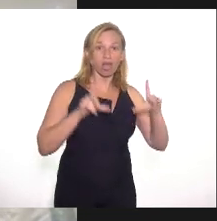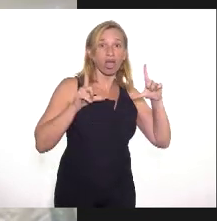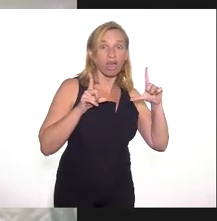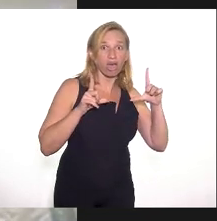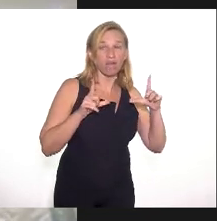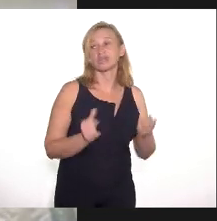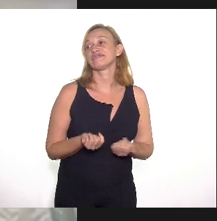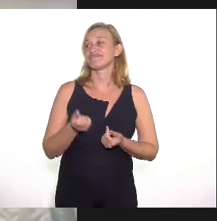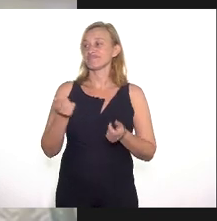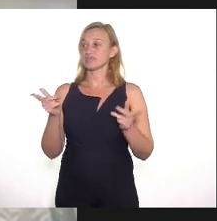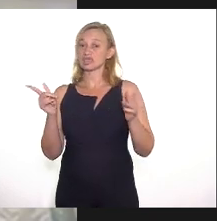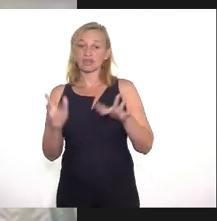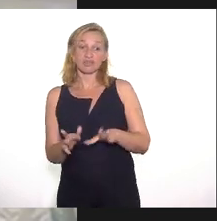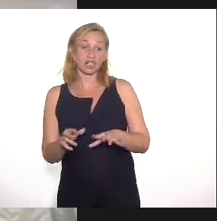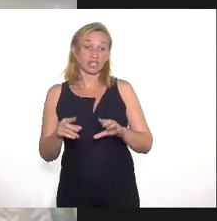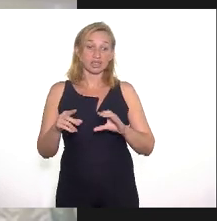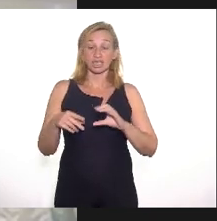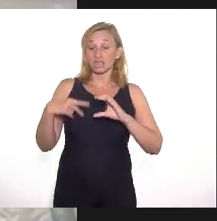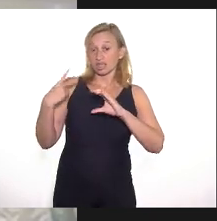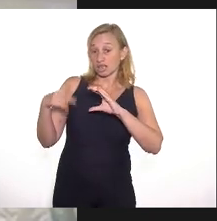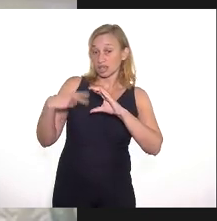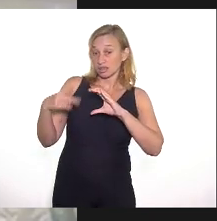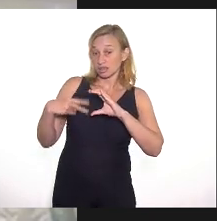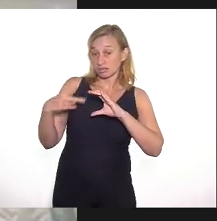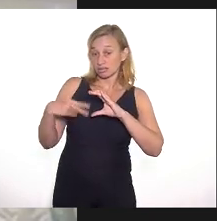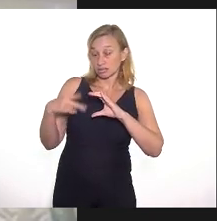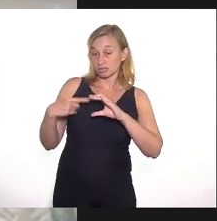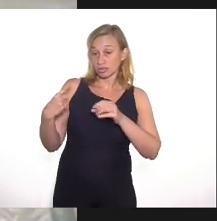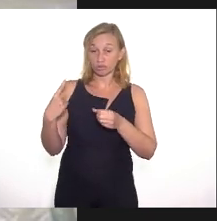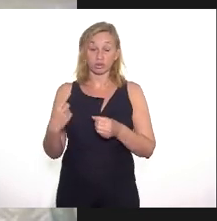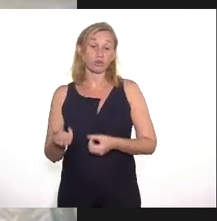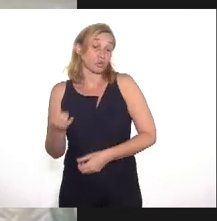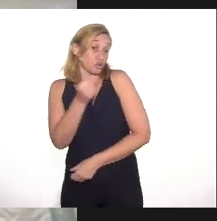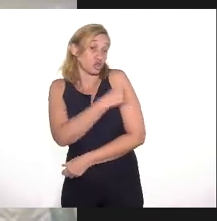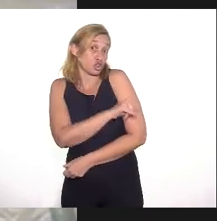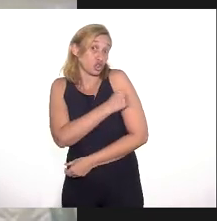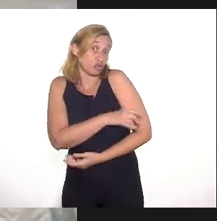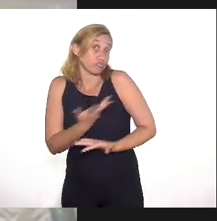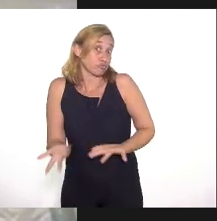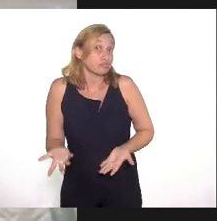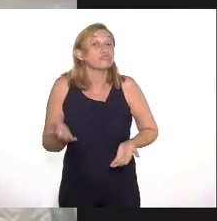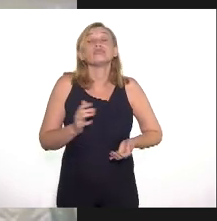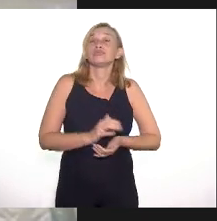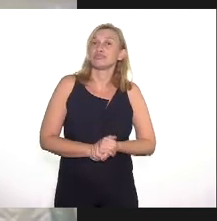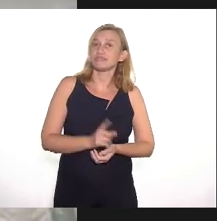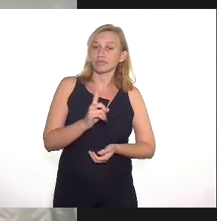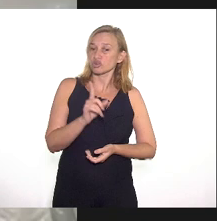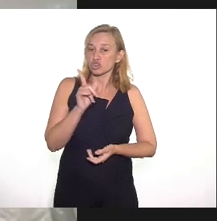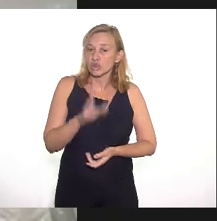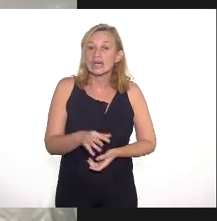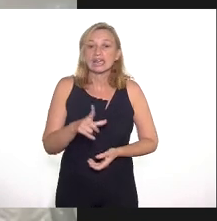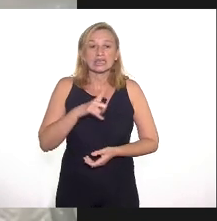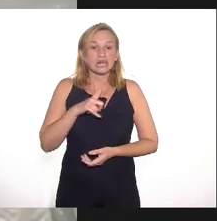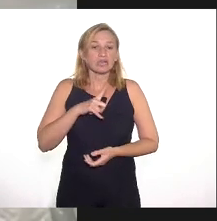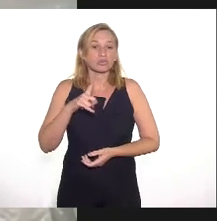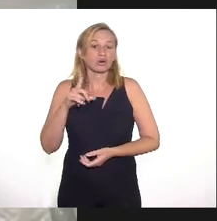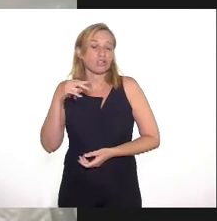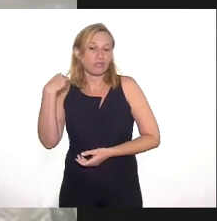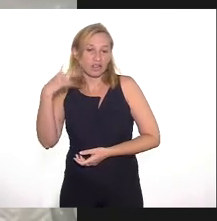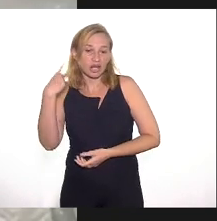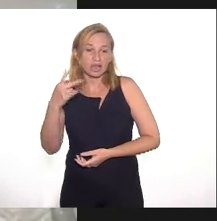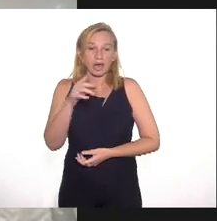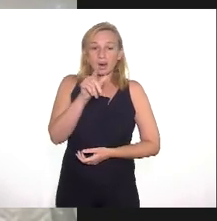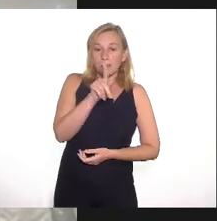diferente na Câmara Municipal do Rio de Janeiro. Na Câmara Municipal do Rio de Janeiro, nós temos uma vereadora do